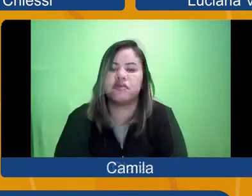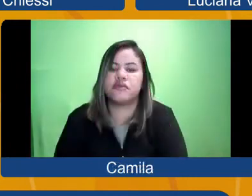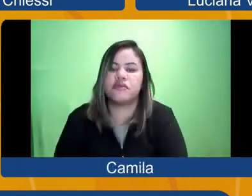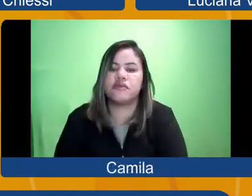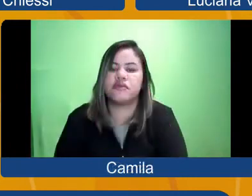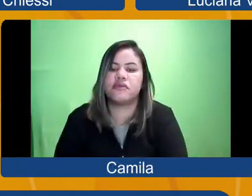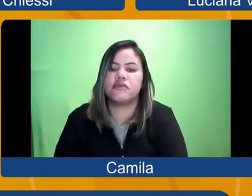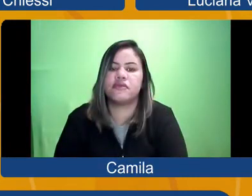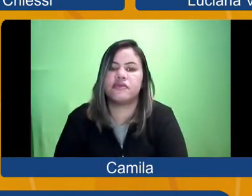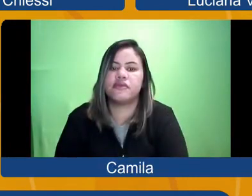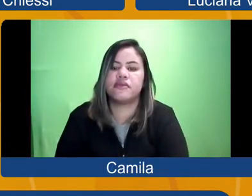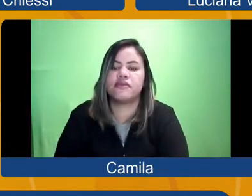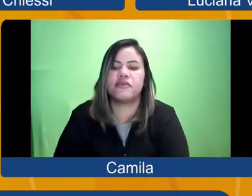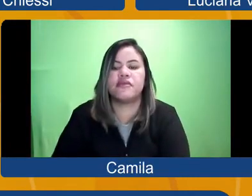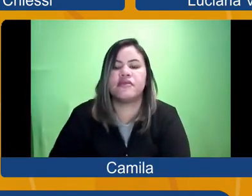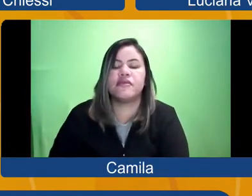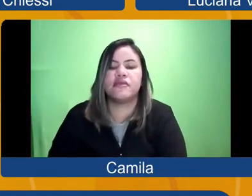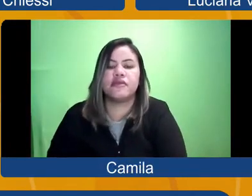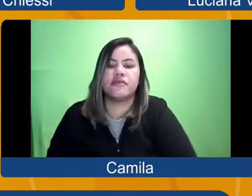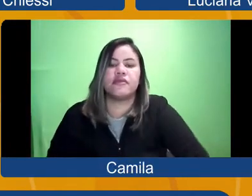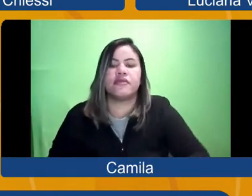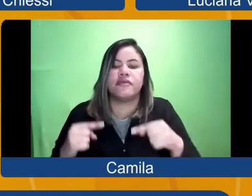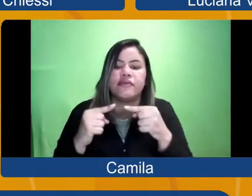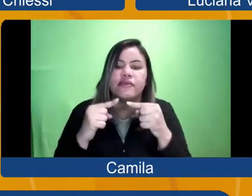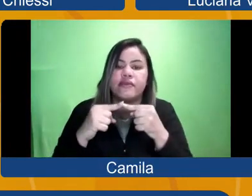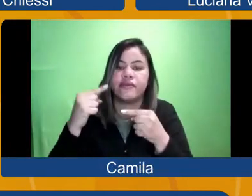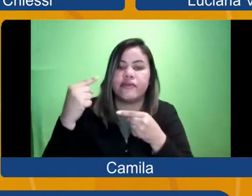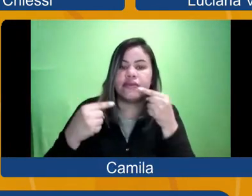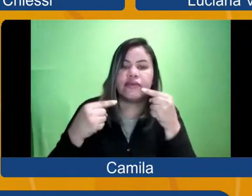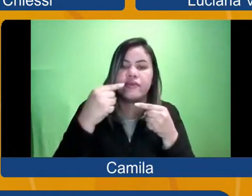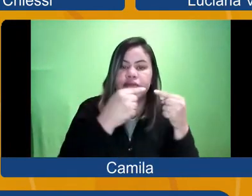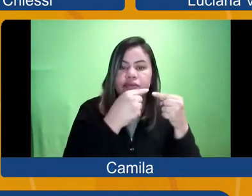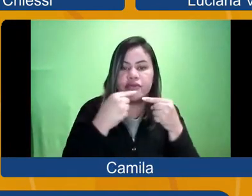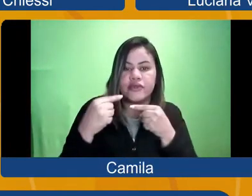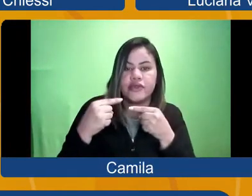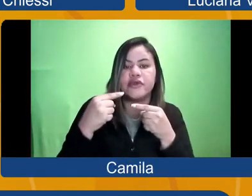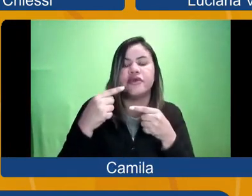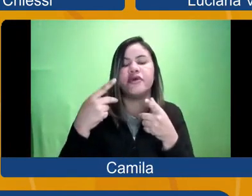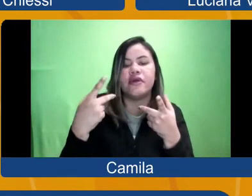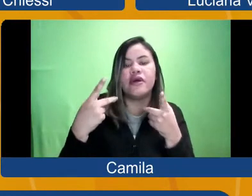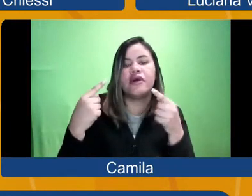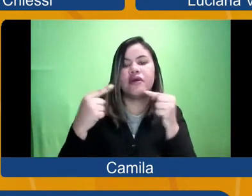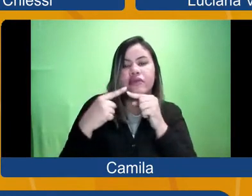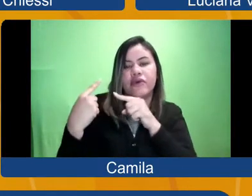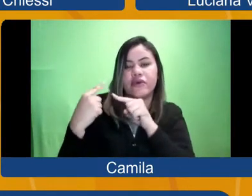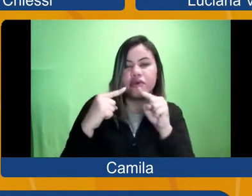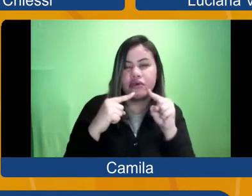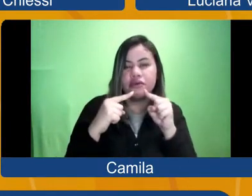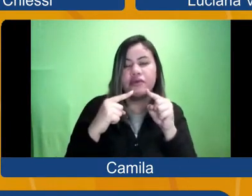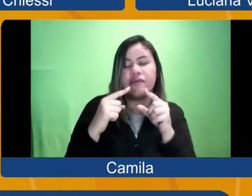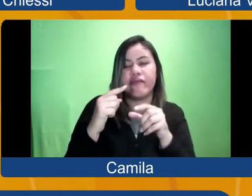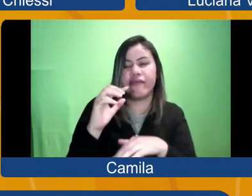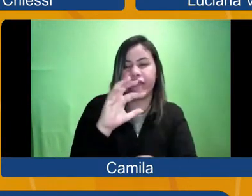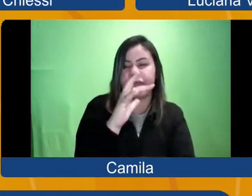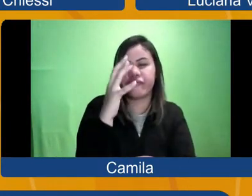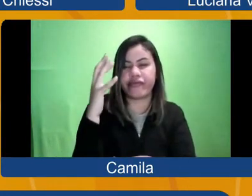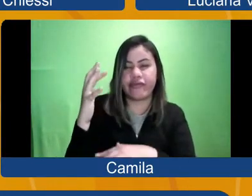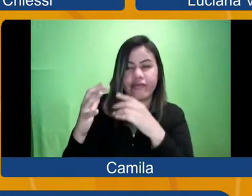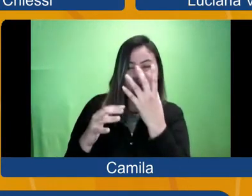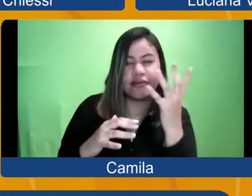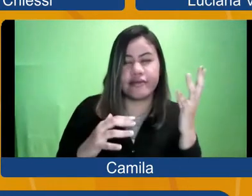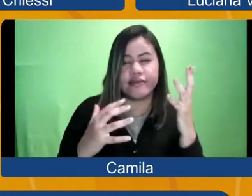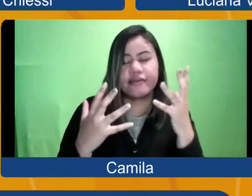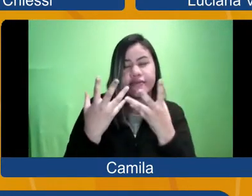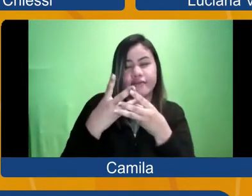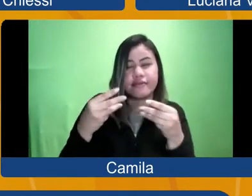da supressão de políticas públicas que realmente coibiam o desmatamento, né? Então, a gente já conseguiu diminuir antes, né? Mas,